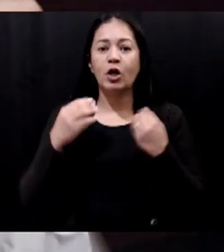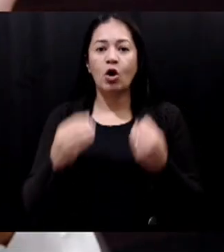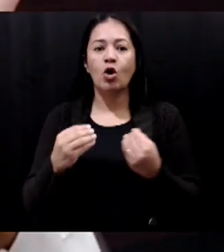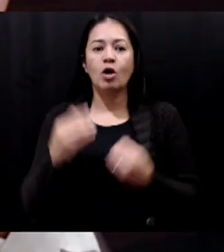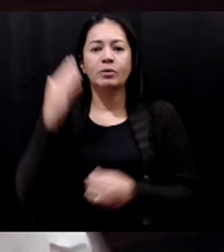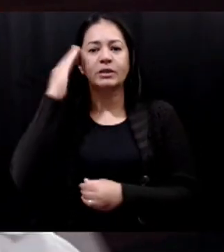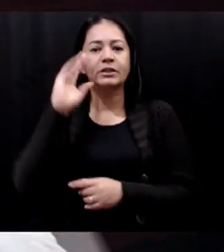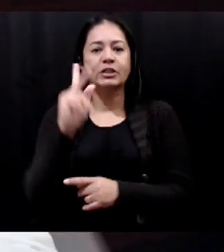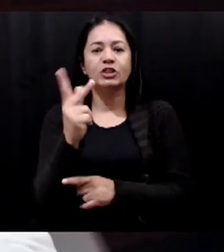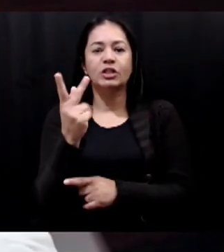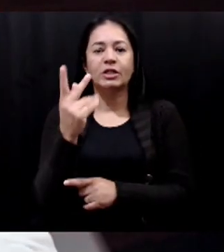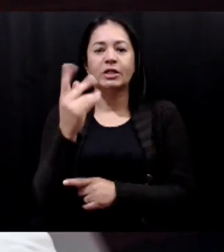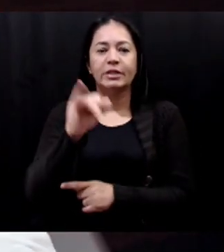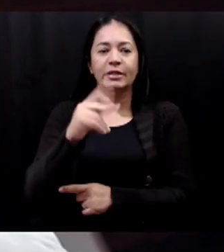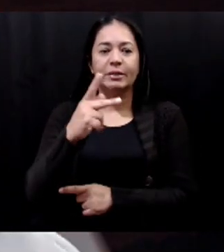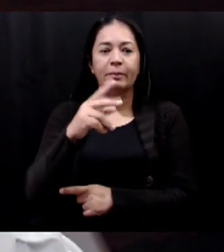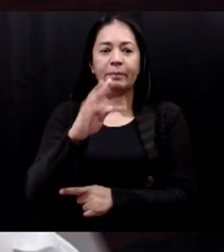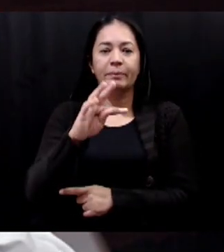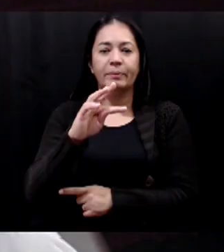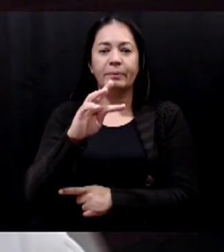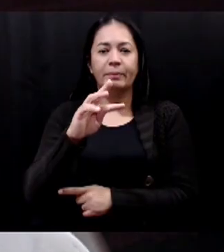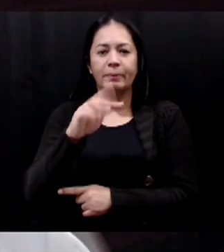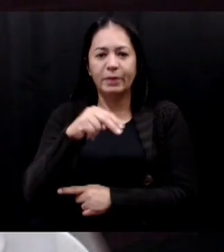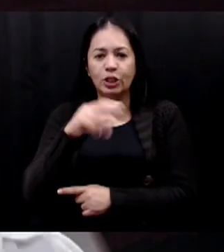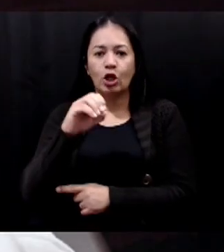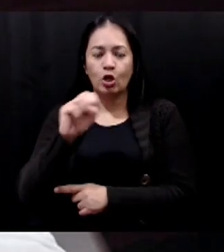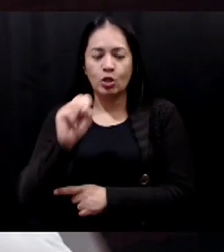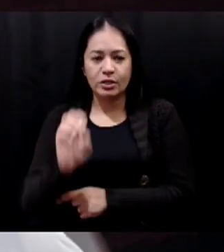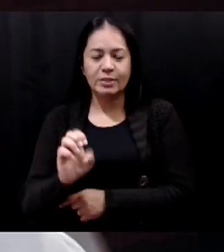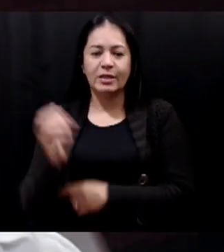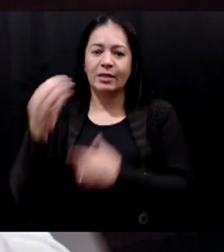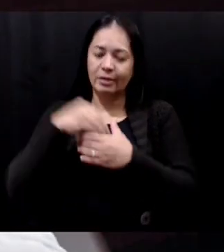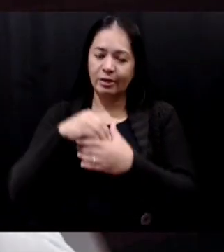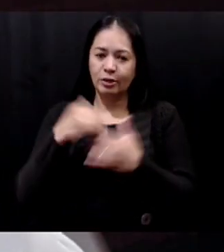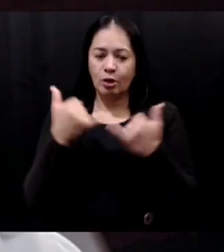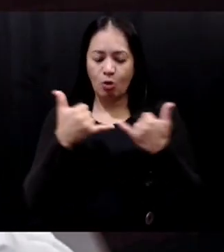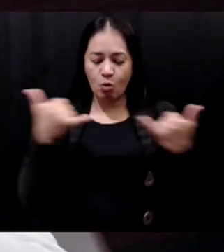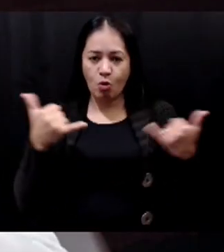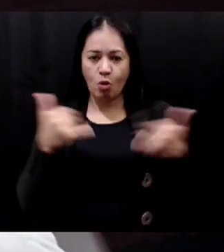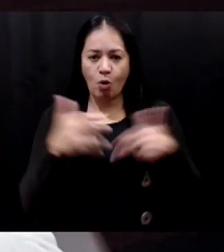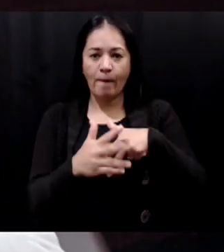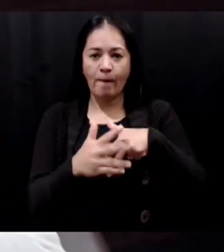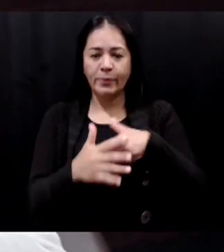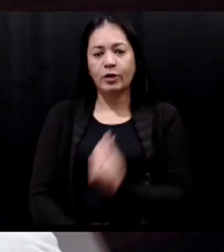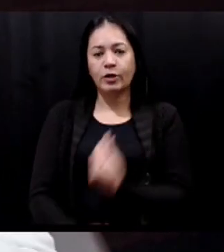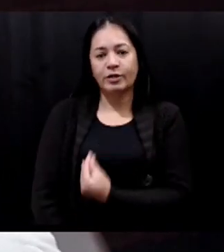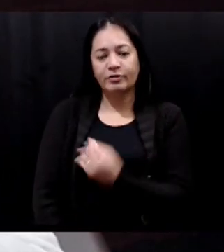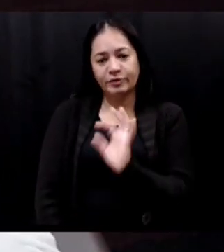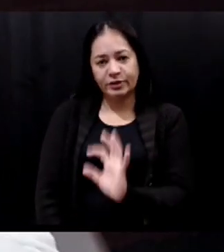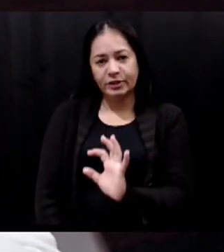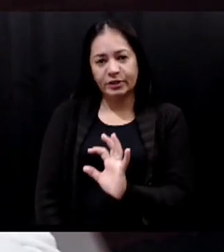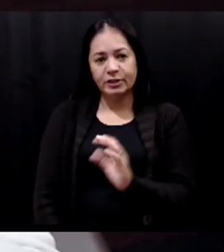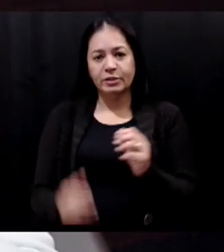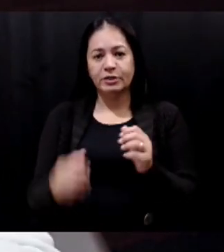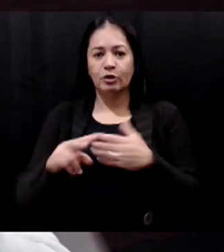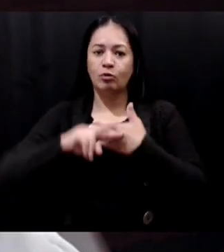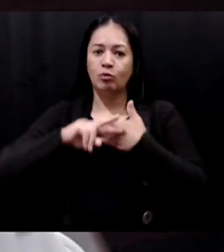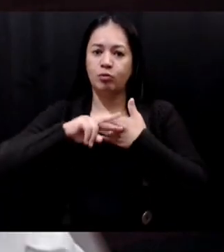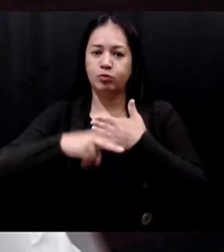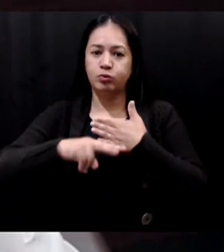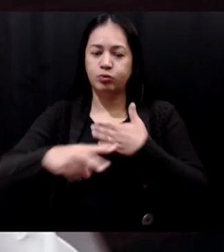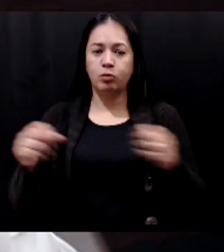dentro da linha, né, com pacientes que estão vivenciando essa questão do efeito sanfona, a gente